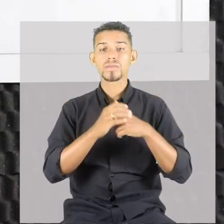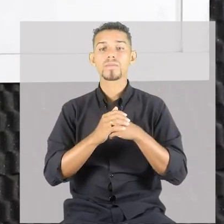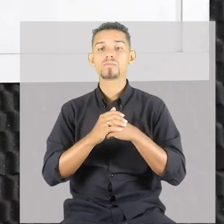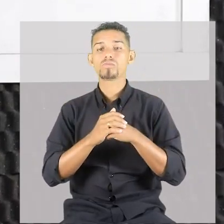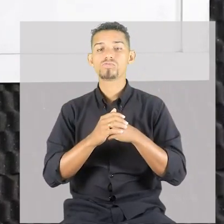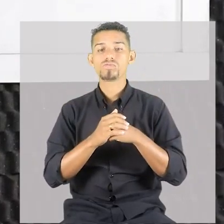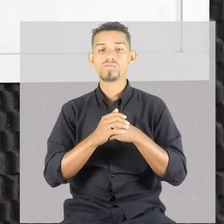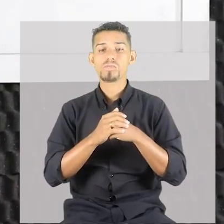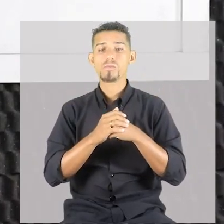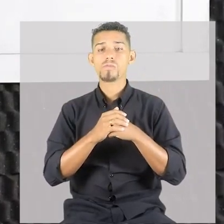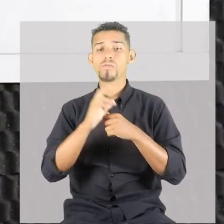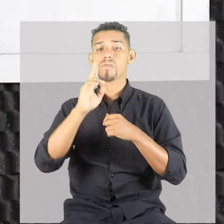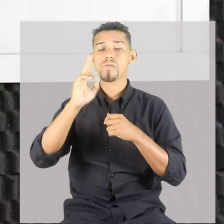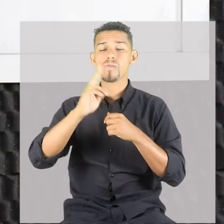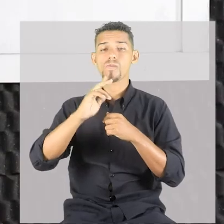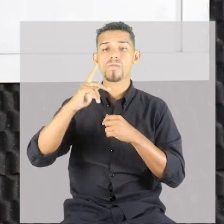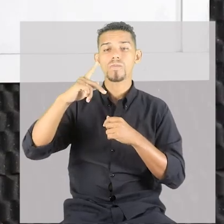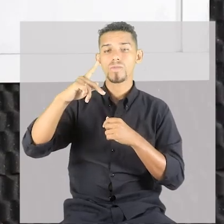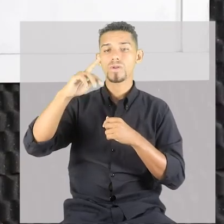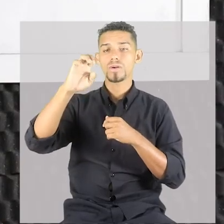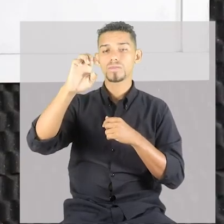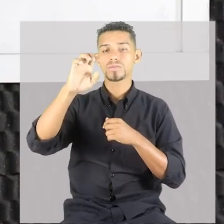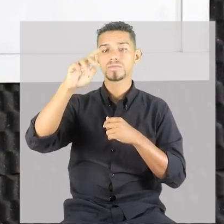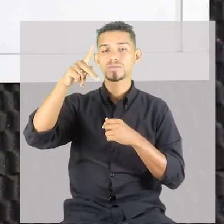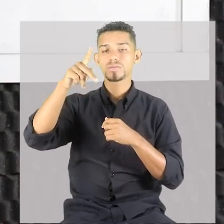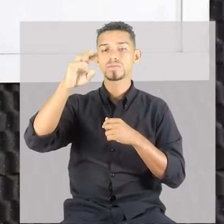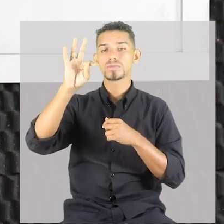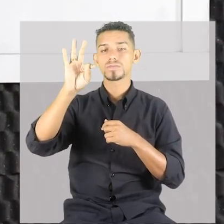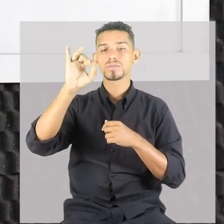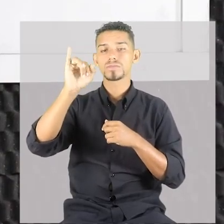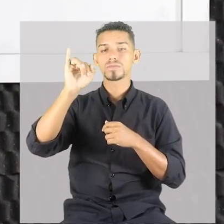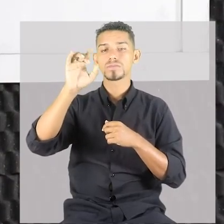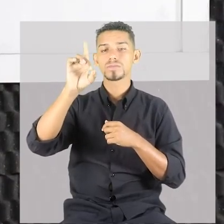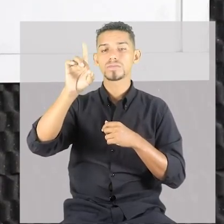para você, que a gente chama de